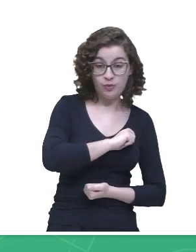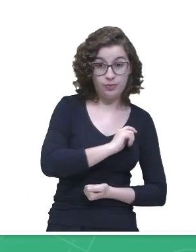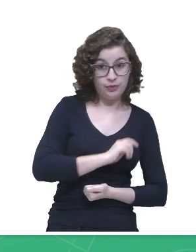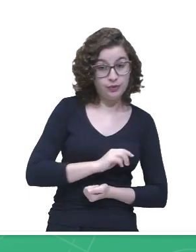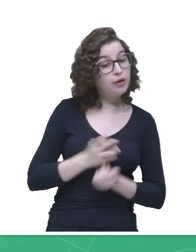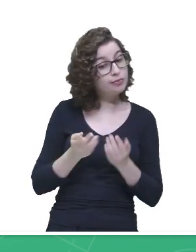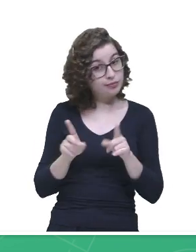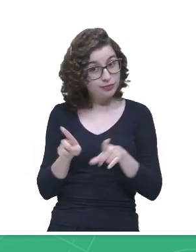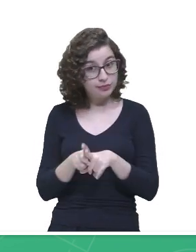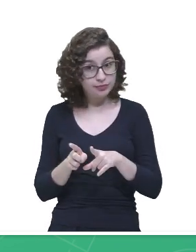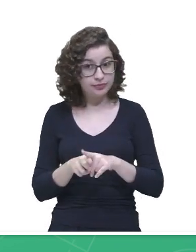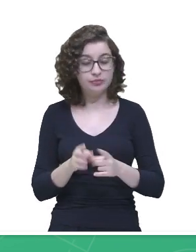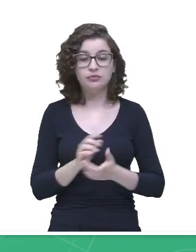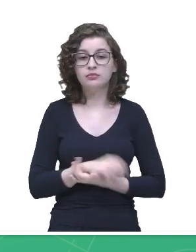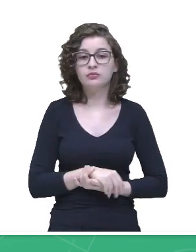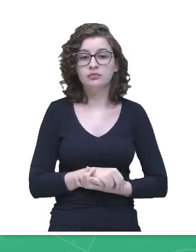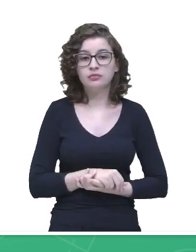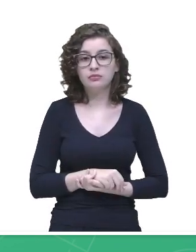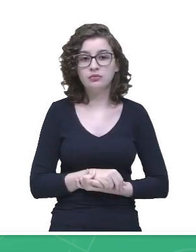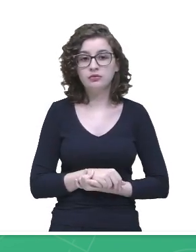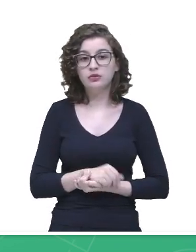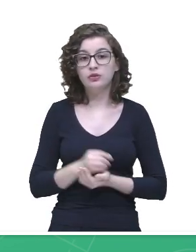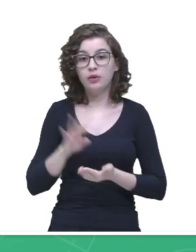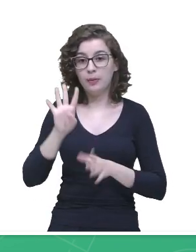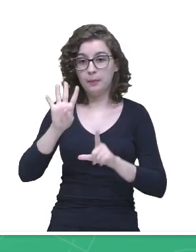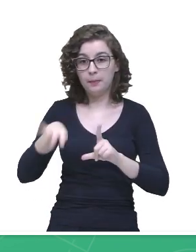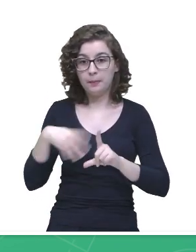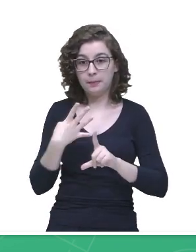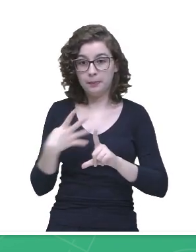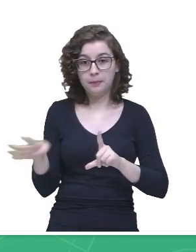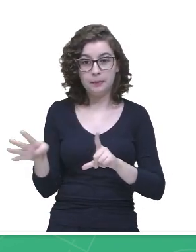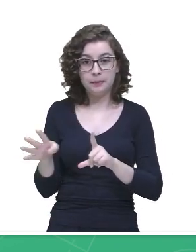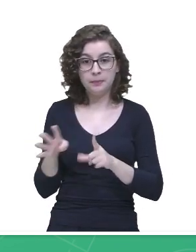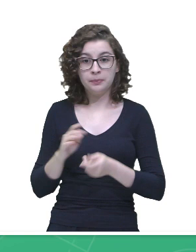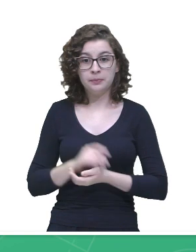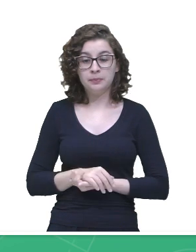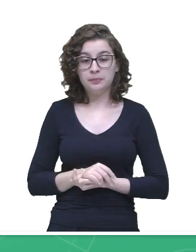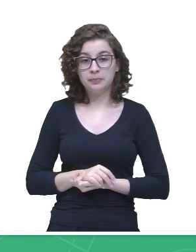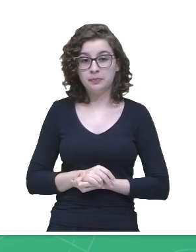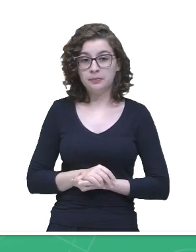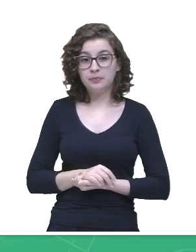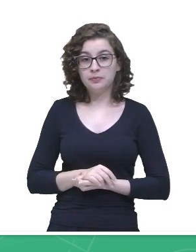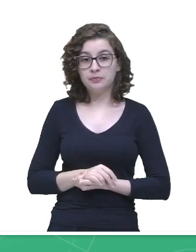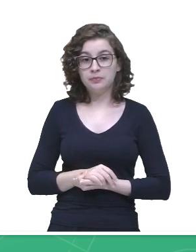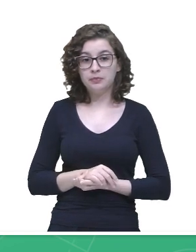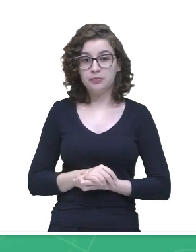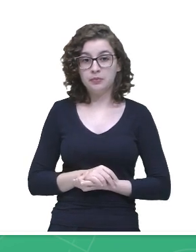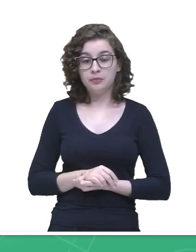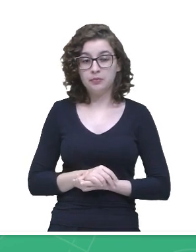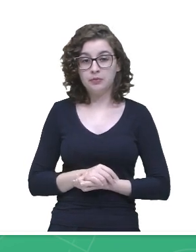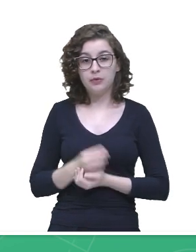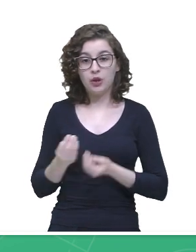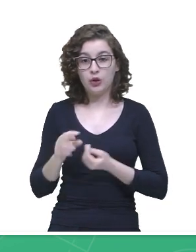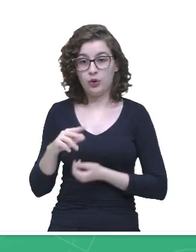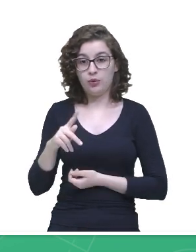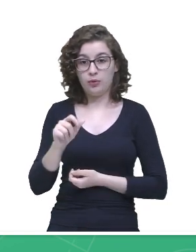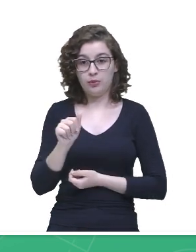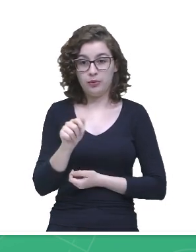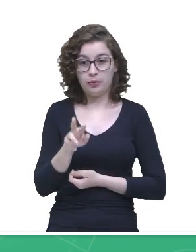uma relação de alguns verbos irregulares, que os seus particípios, claro,